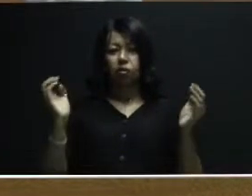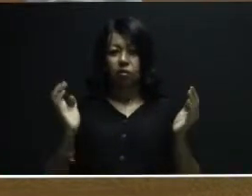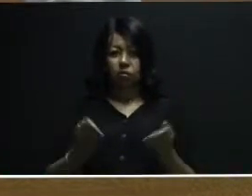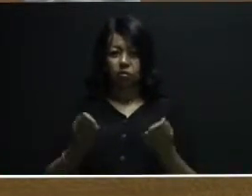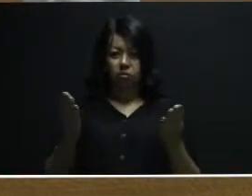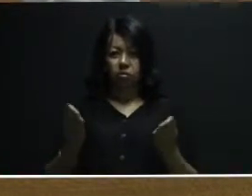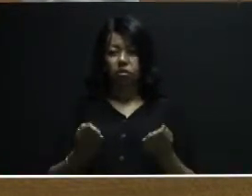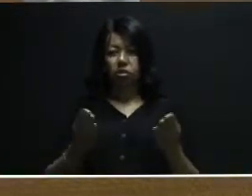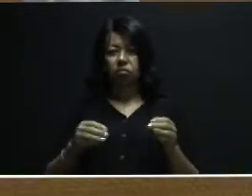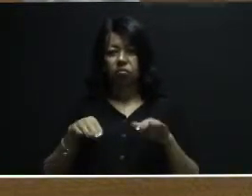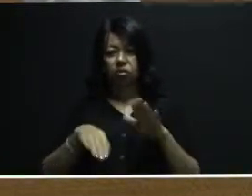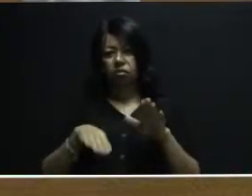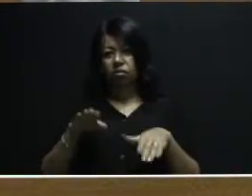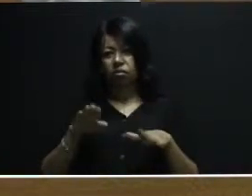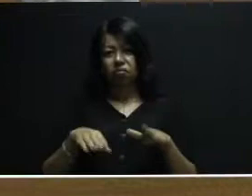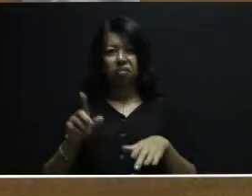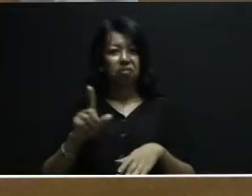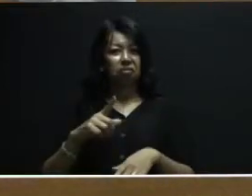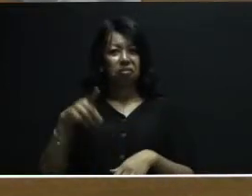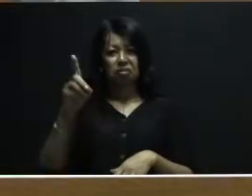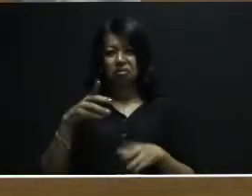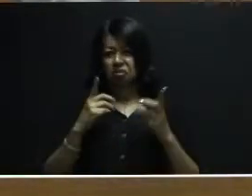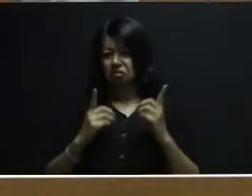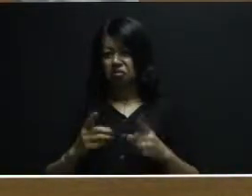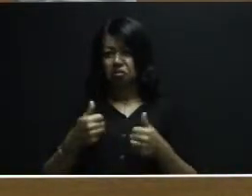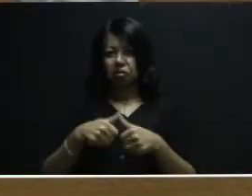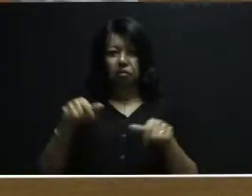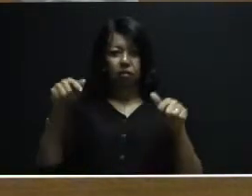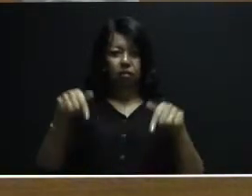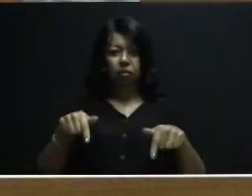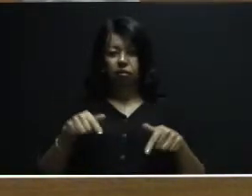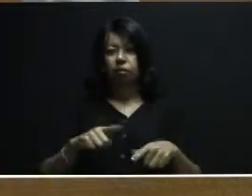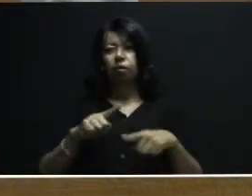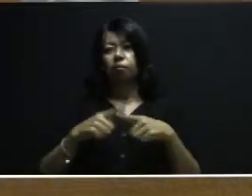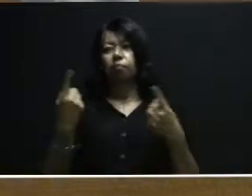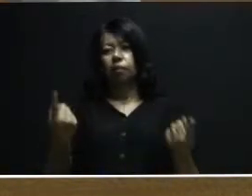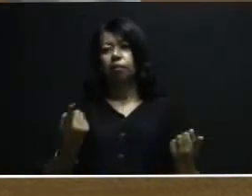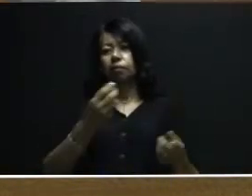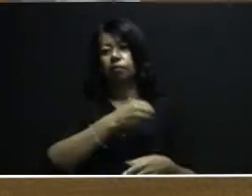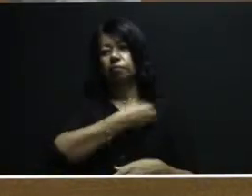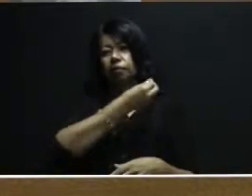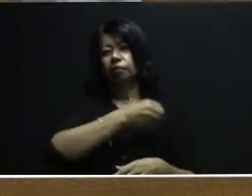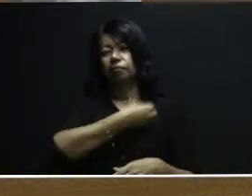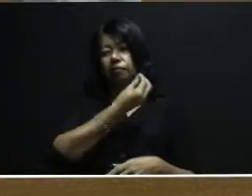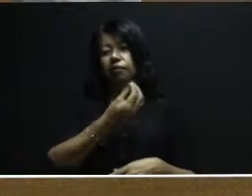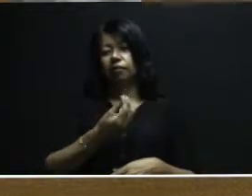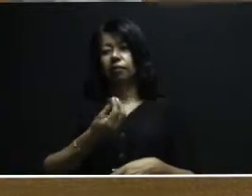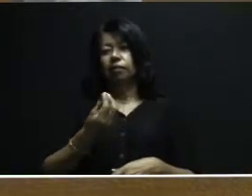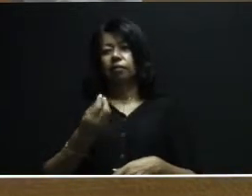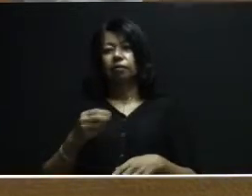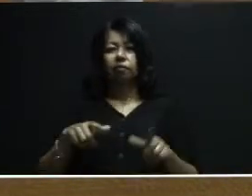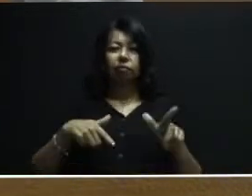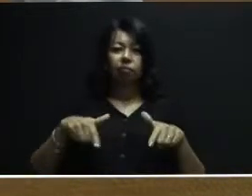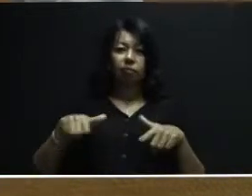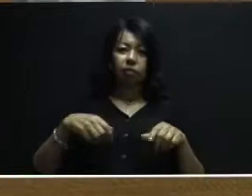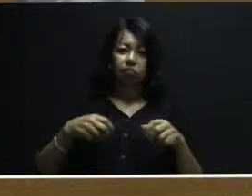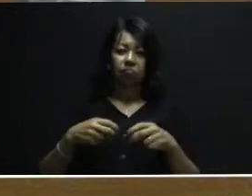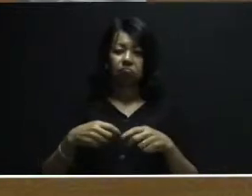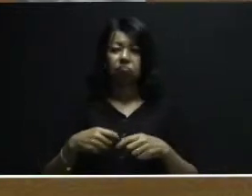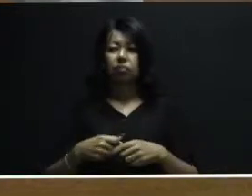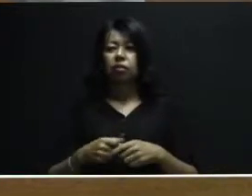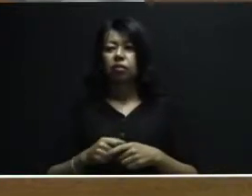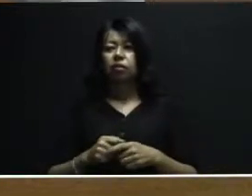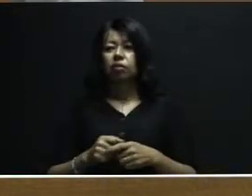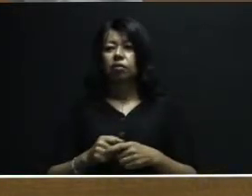que talvez eu nem mereça estar aqui. Mas a minha vida profissional, ela teve